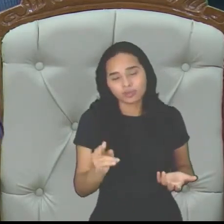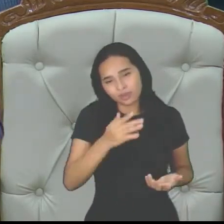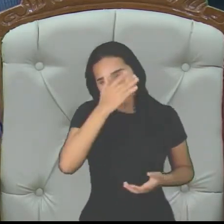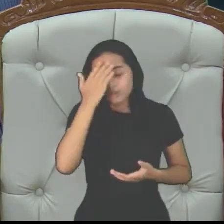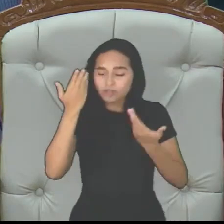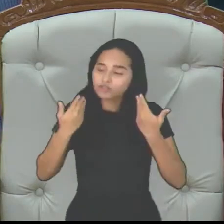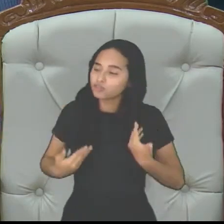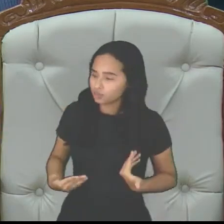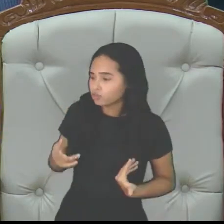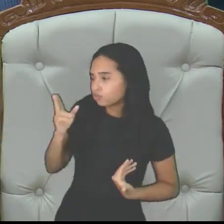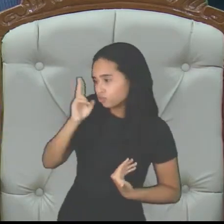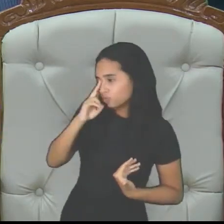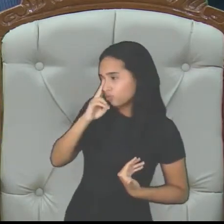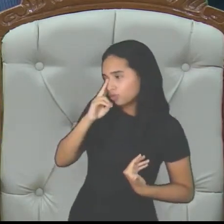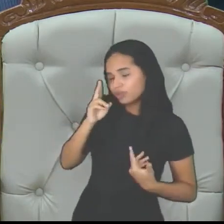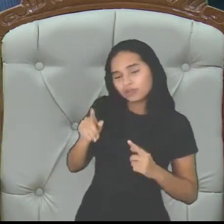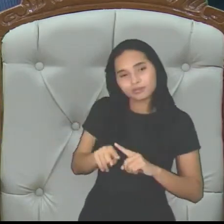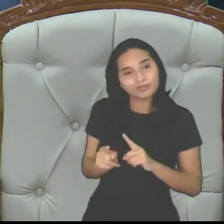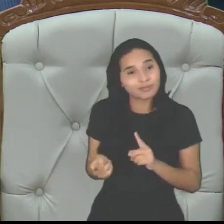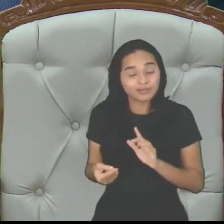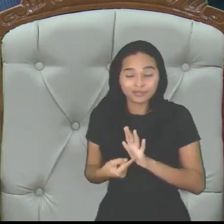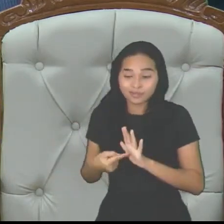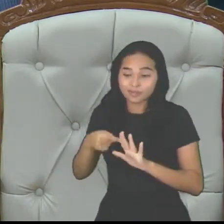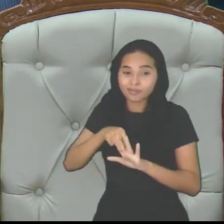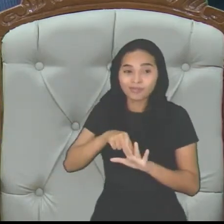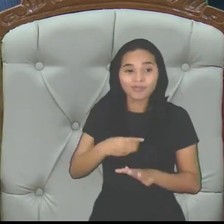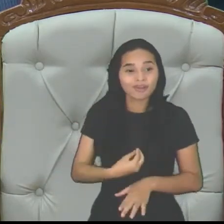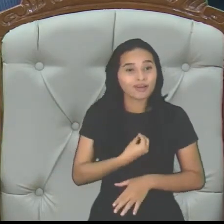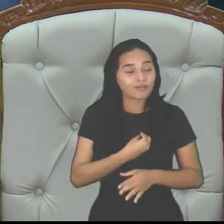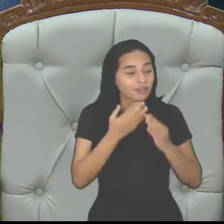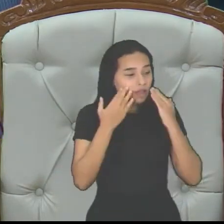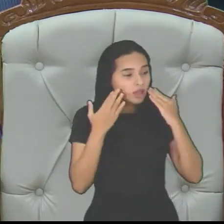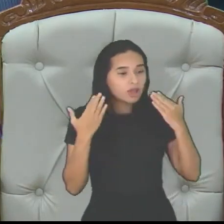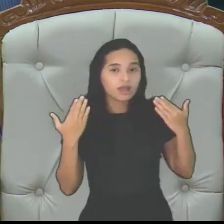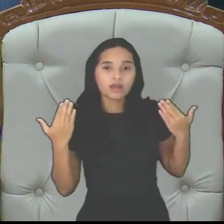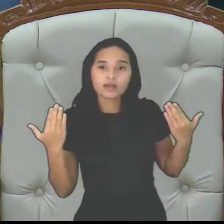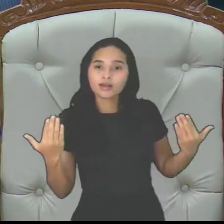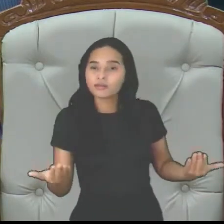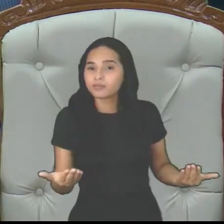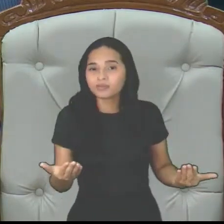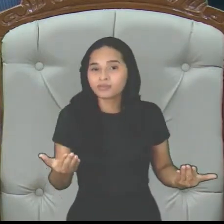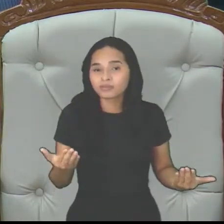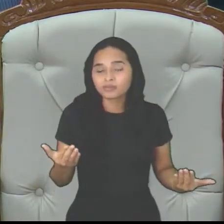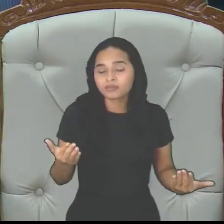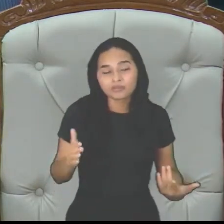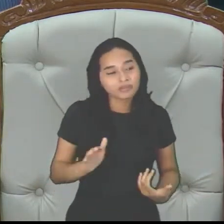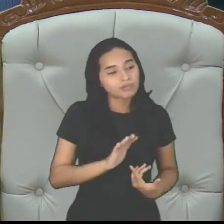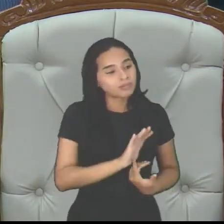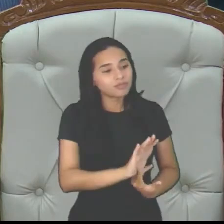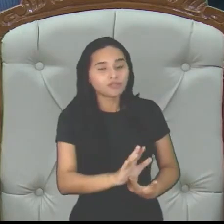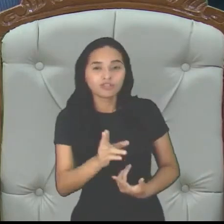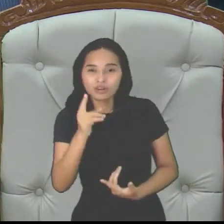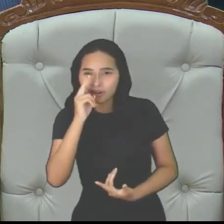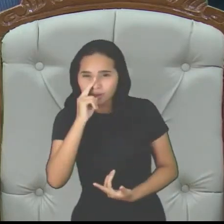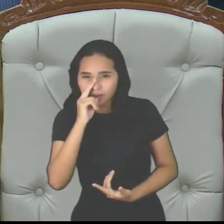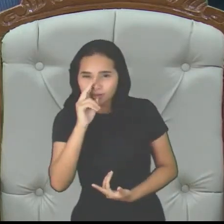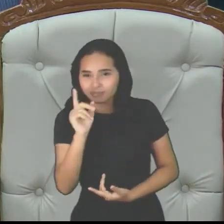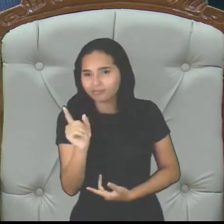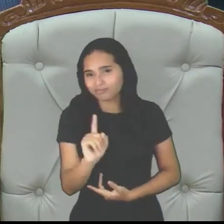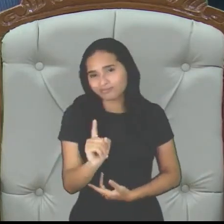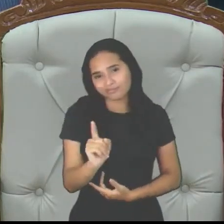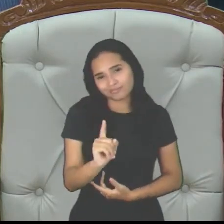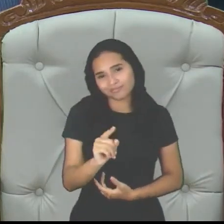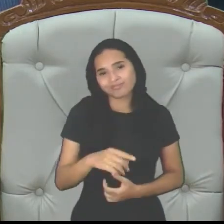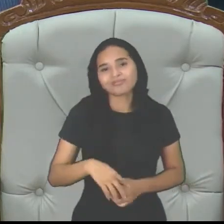são crentes, mas na verdade a vida pública dela não denota que elas são crentes, irmãos. E